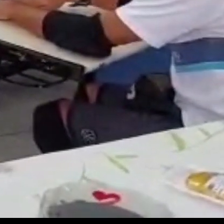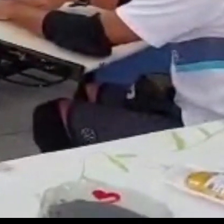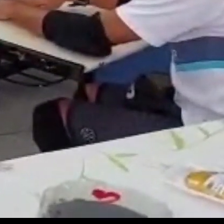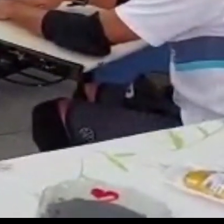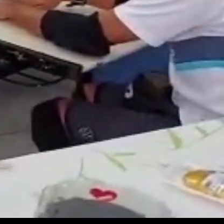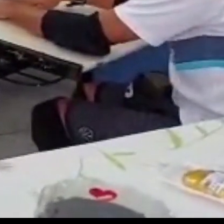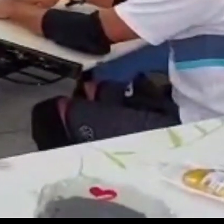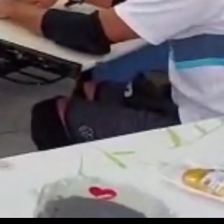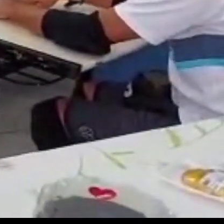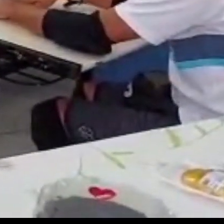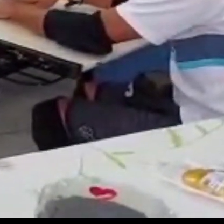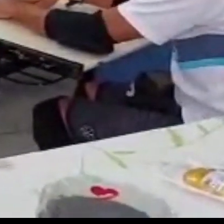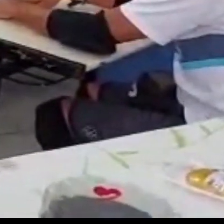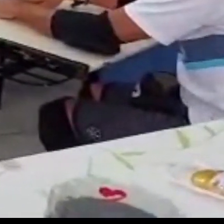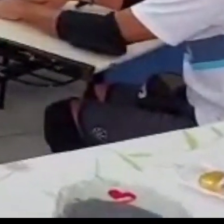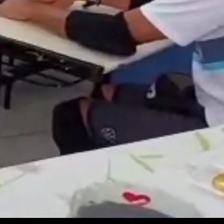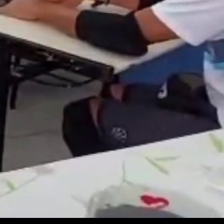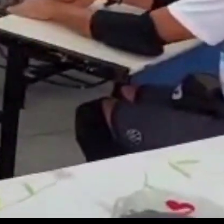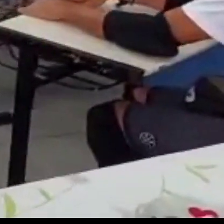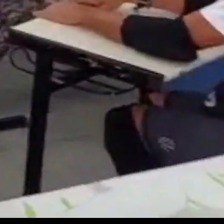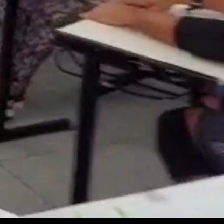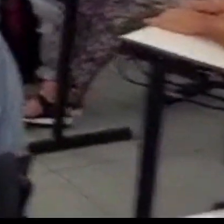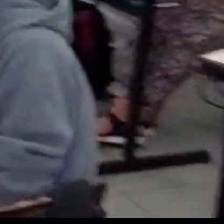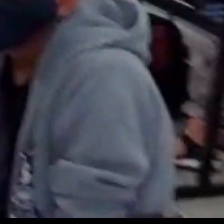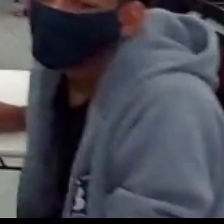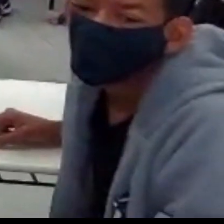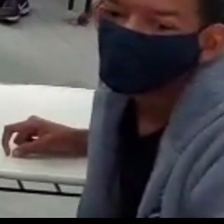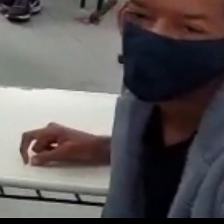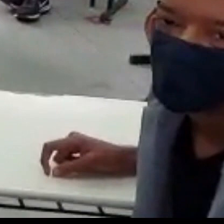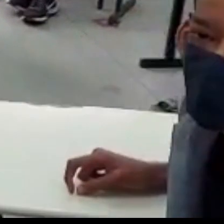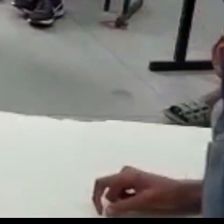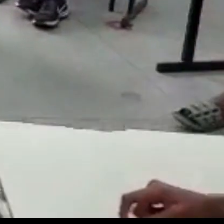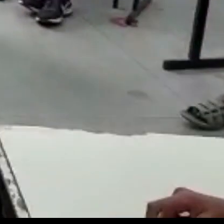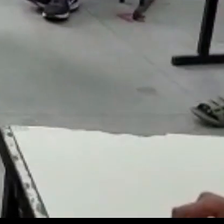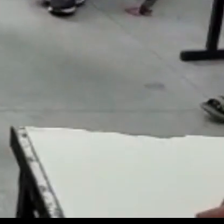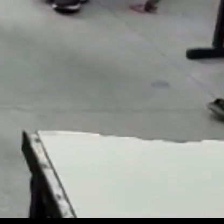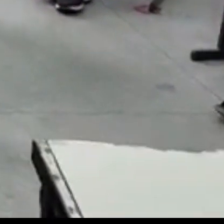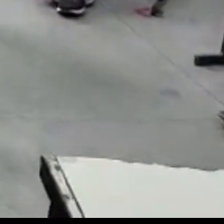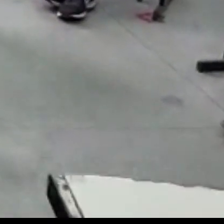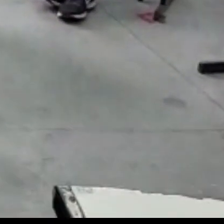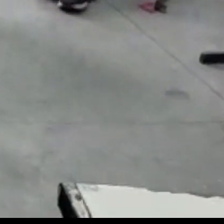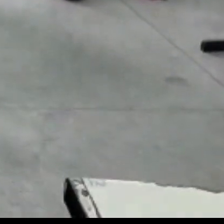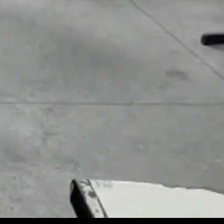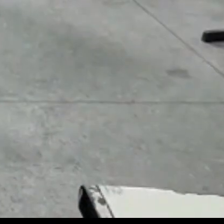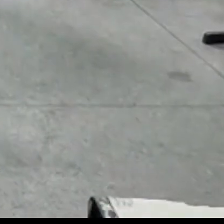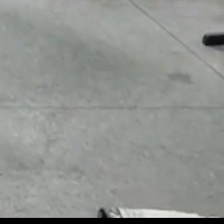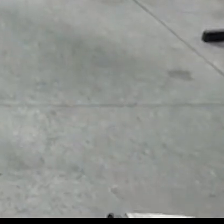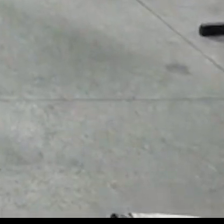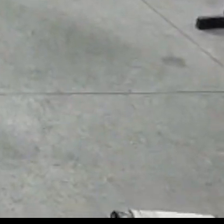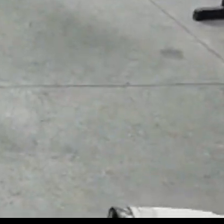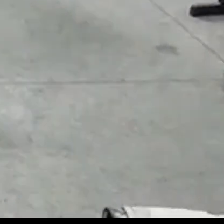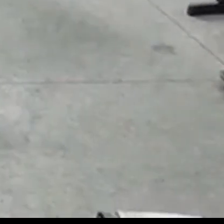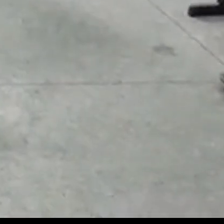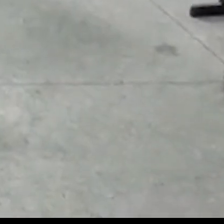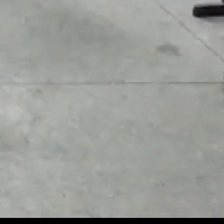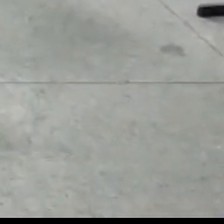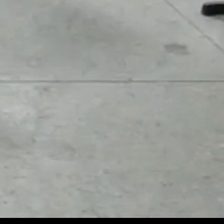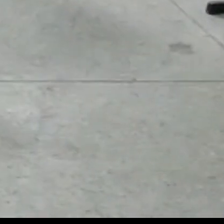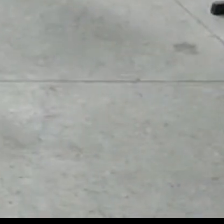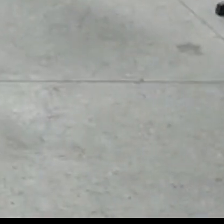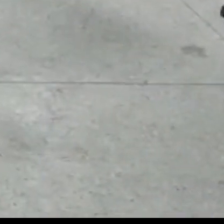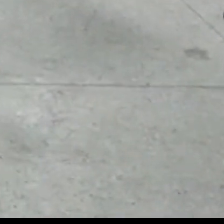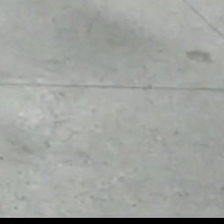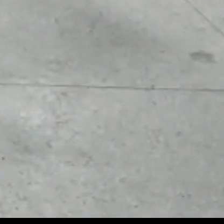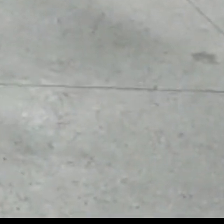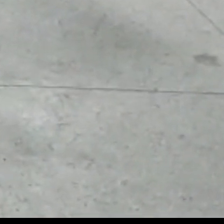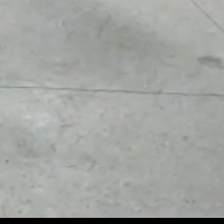escola Seja Carinho. Hoje nós vamos conversar um pouquinho sobre a importância da escola na